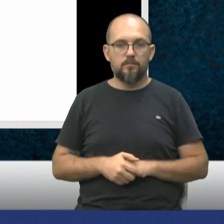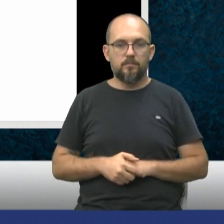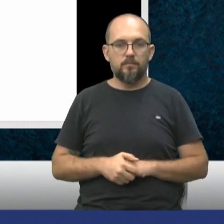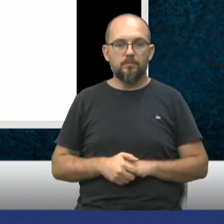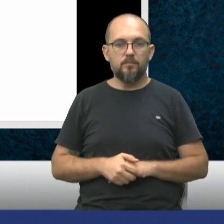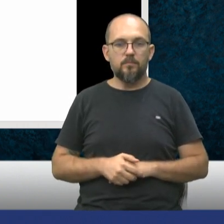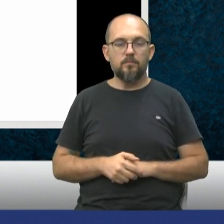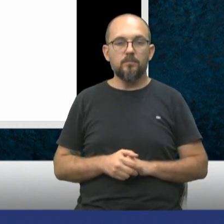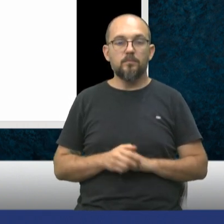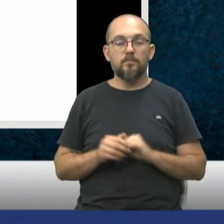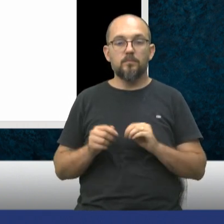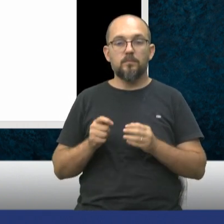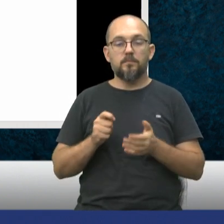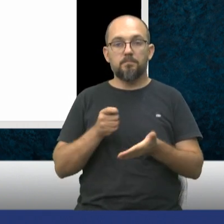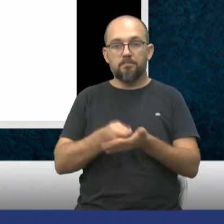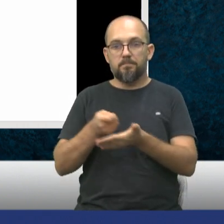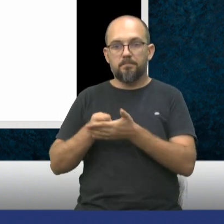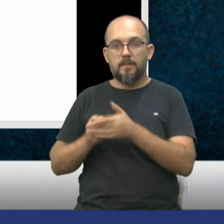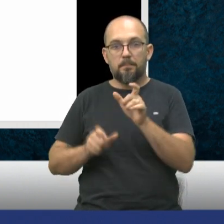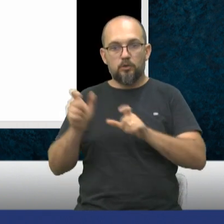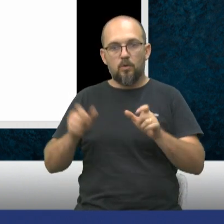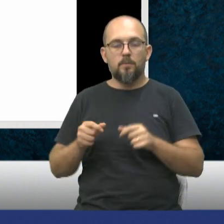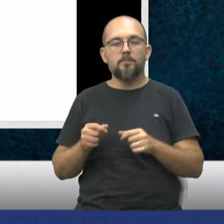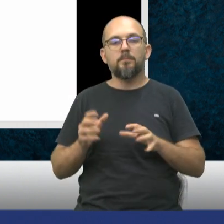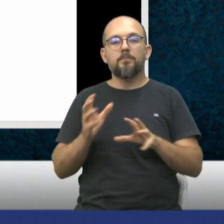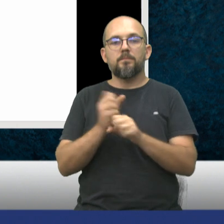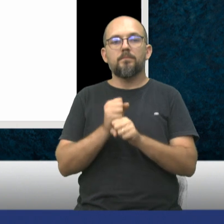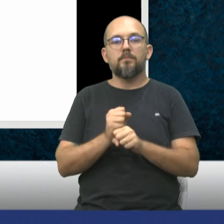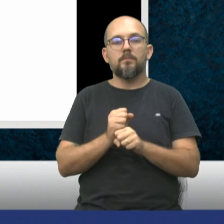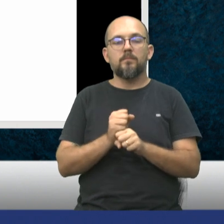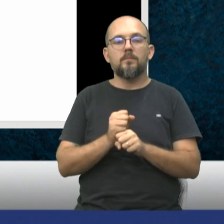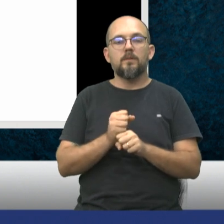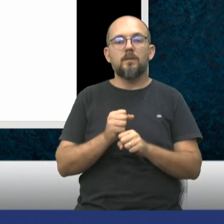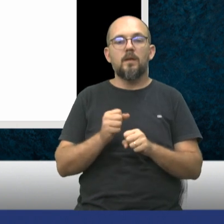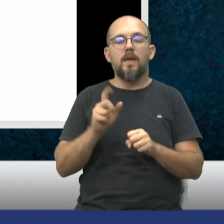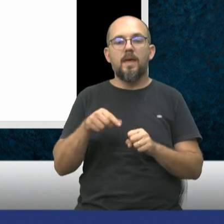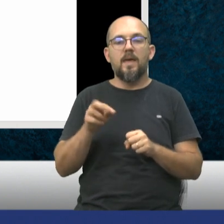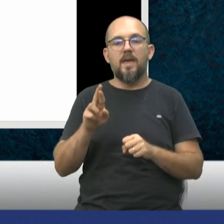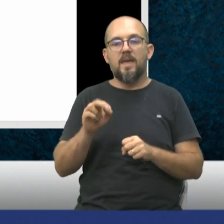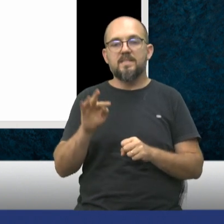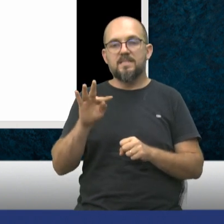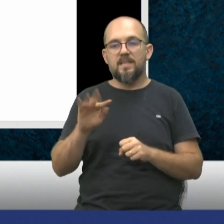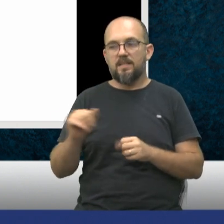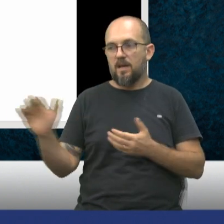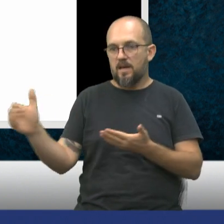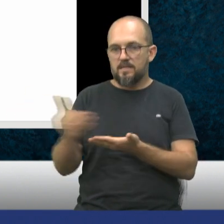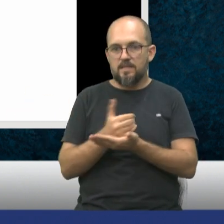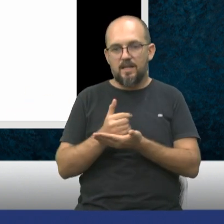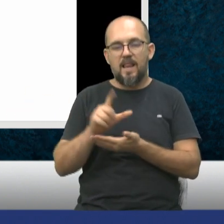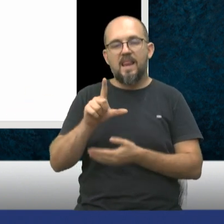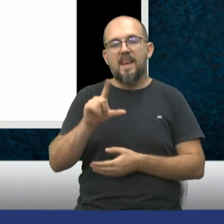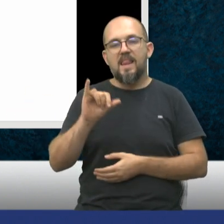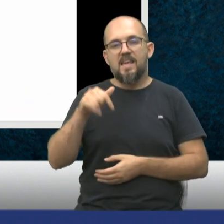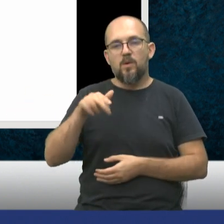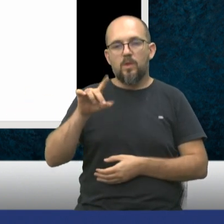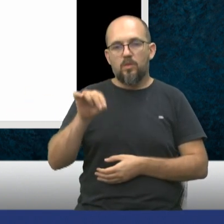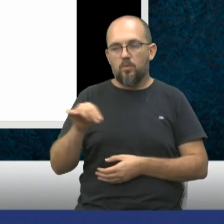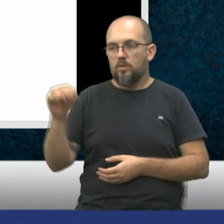Em relação à despesa com o pessoal, a base de cálculo é a receita corrente líquida, né, que considera as